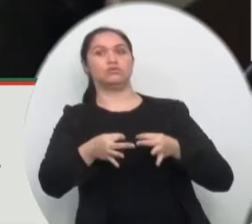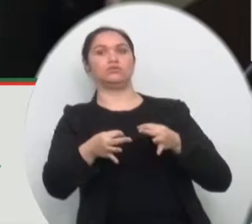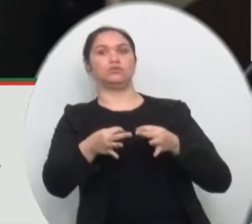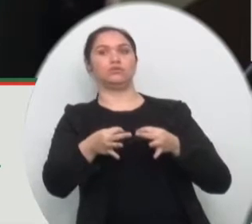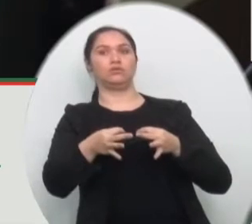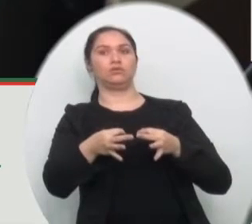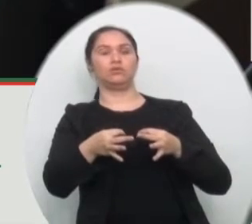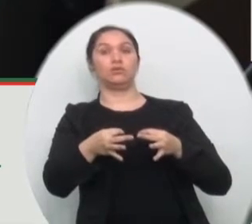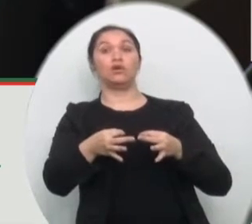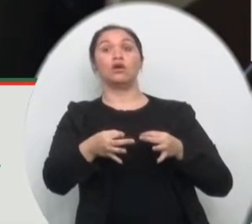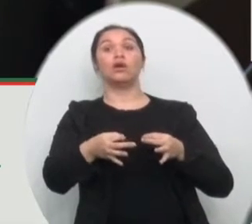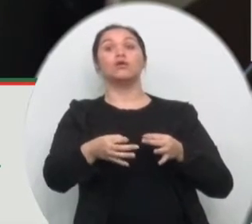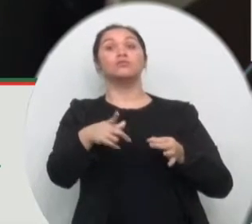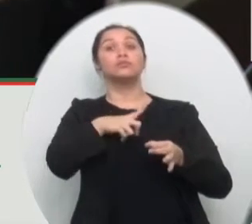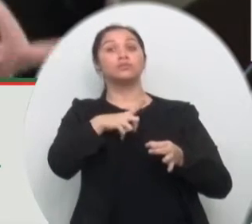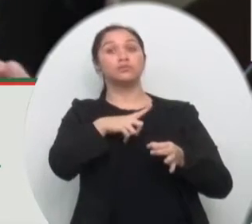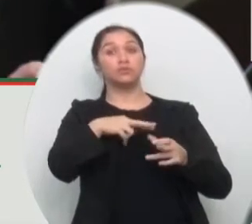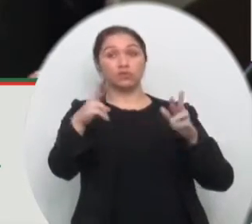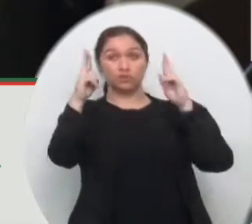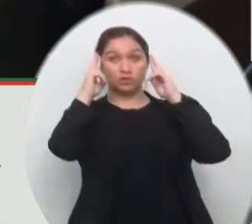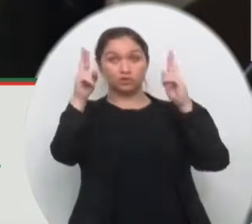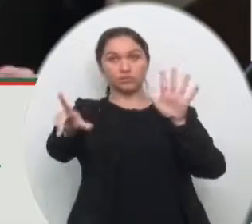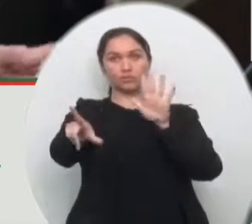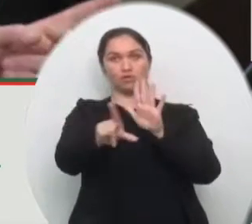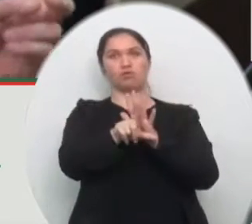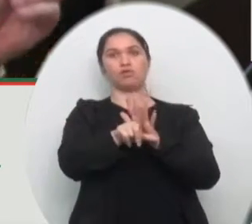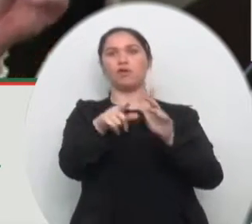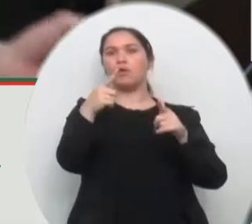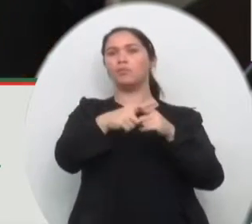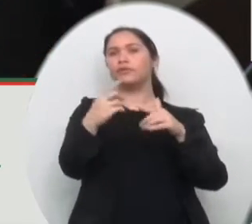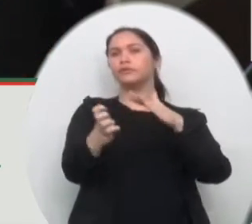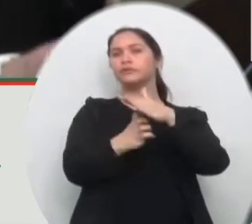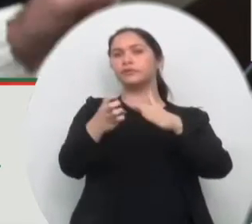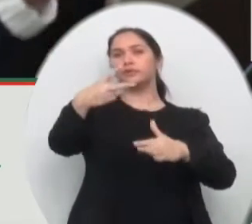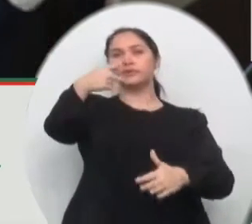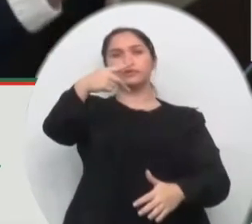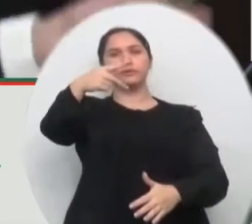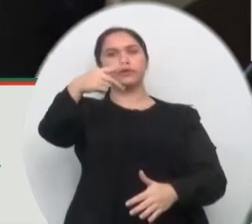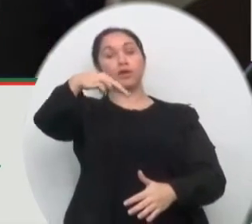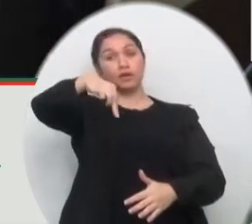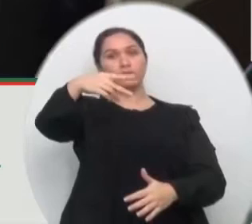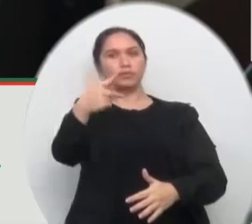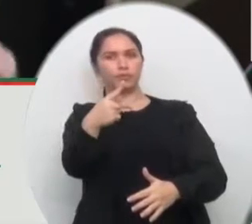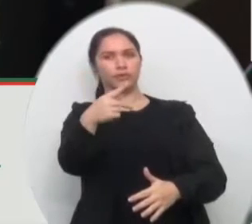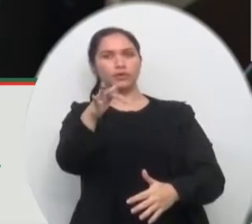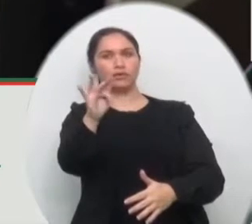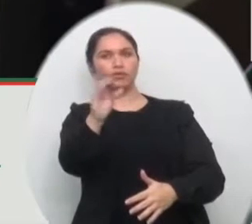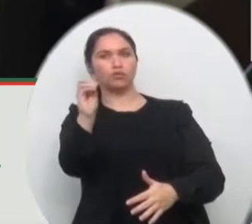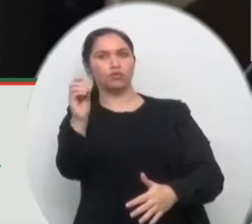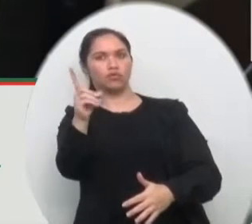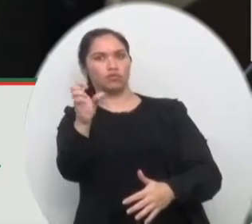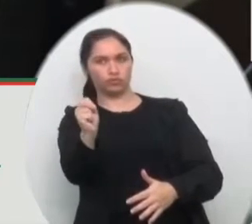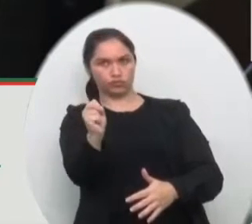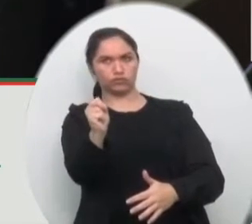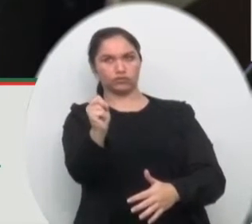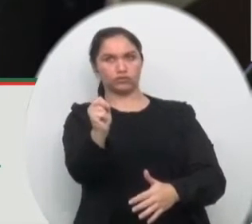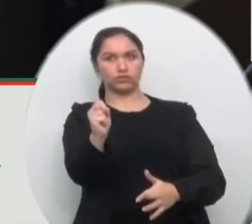tudo de acordo à lei. Porque se a MP Foods estivesse obedecendo às